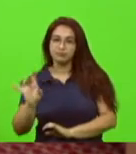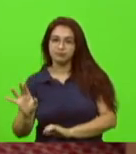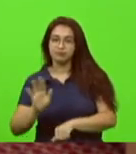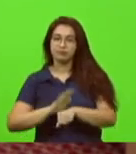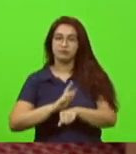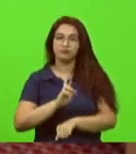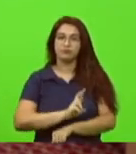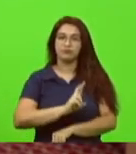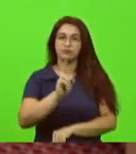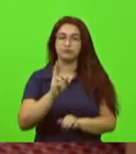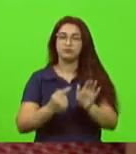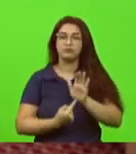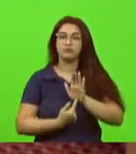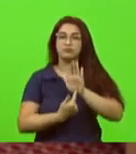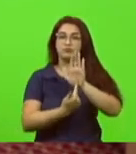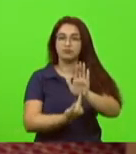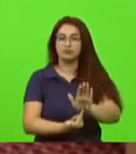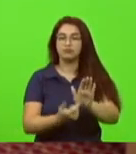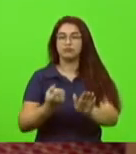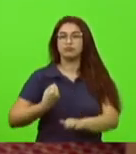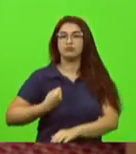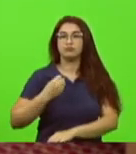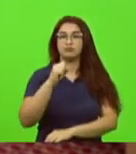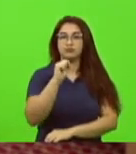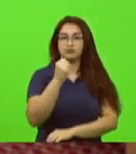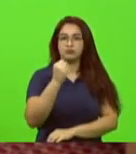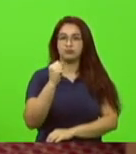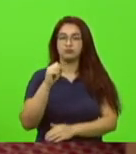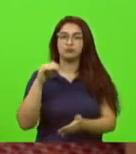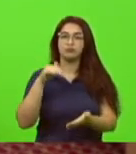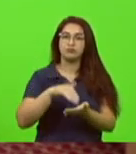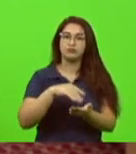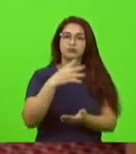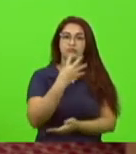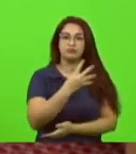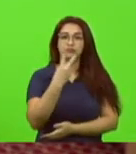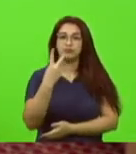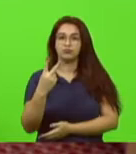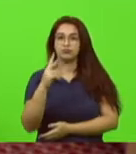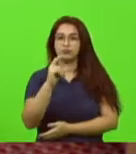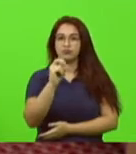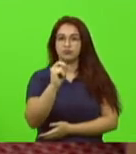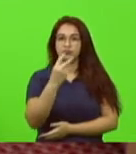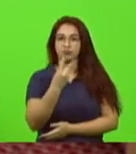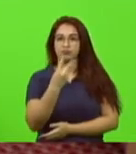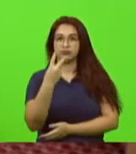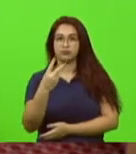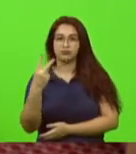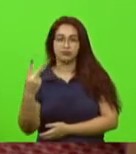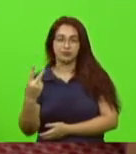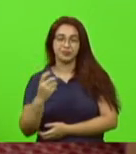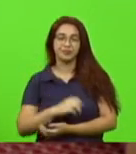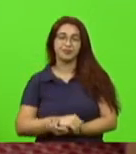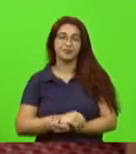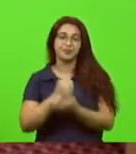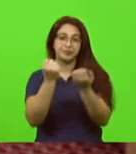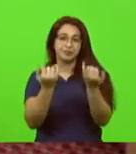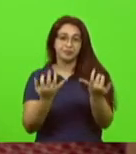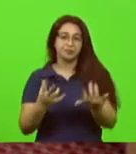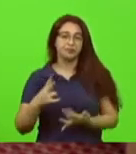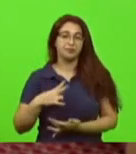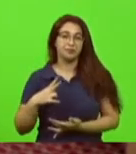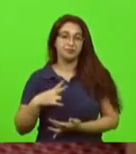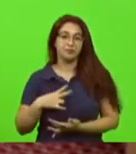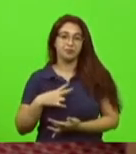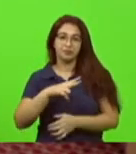as indicações números 8 a 40, 2022. Explicações pessoais. Fizeram uso